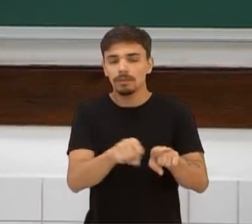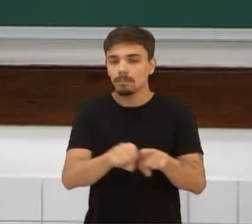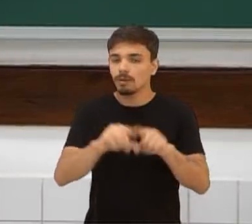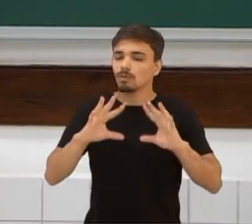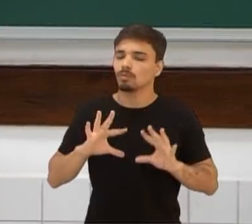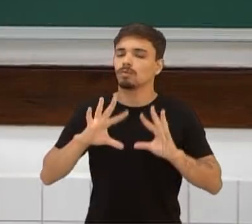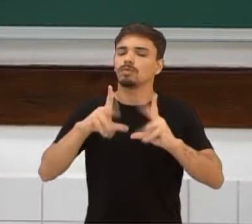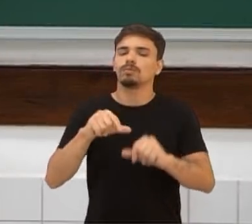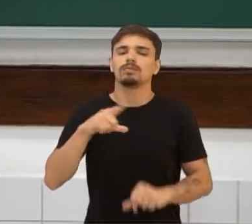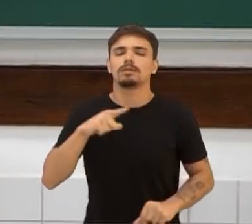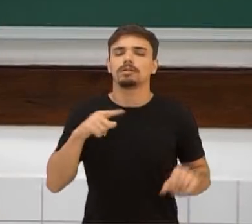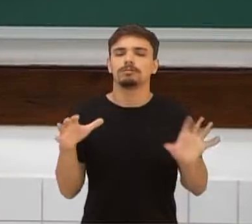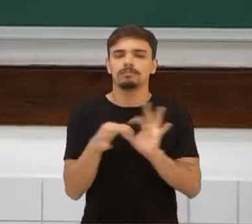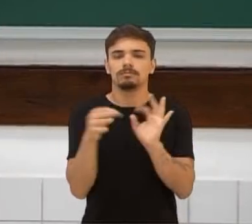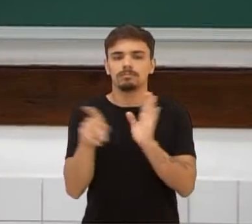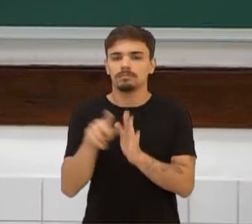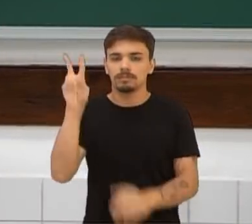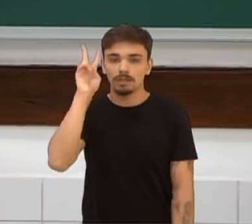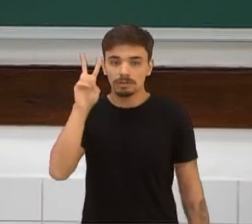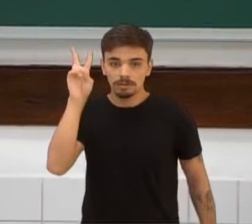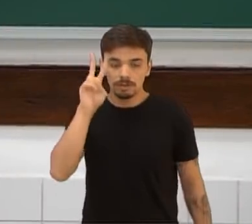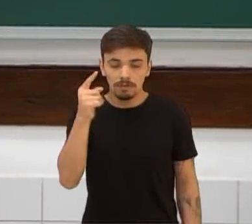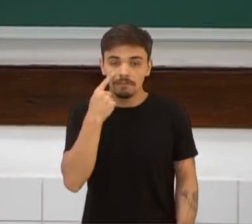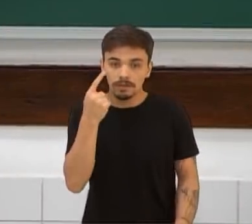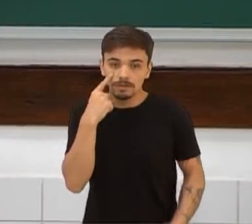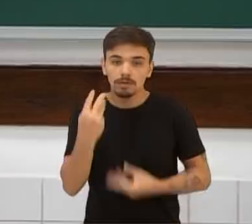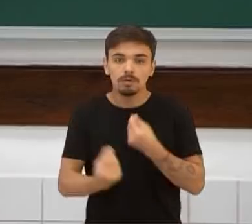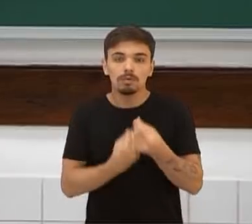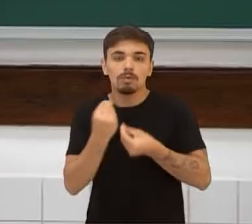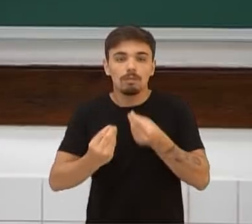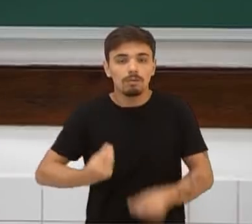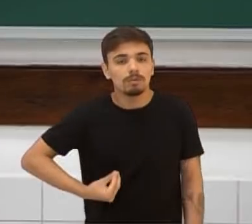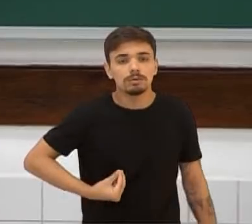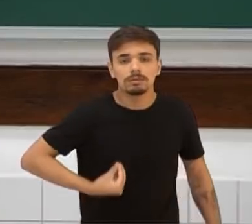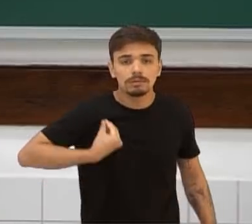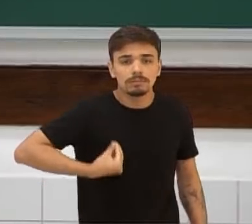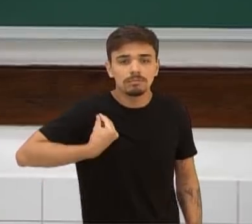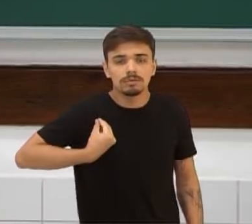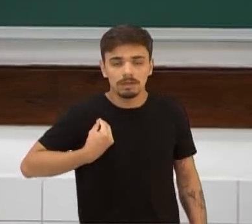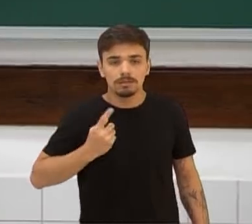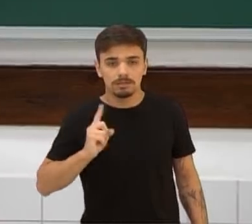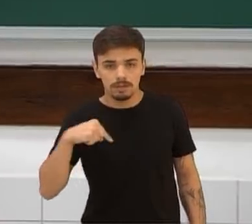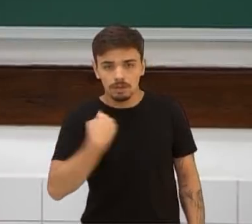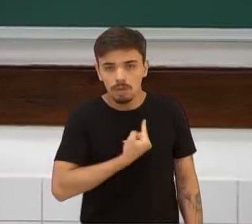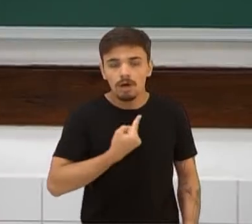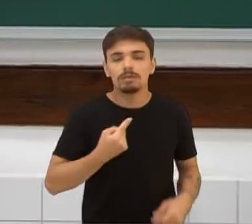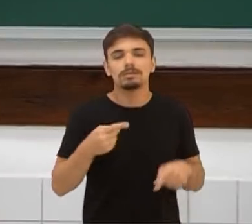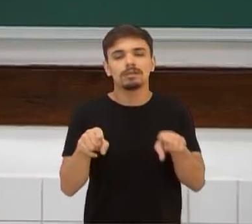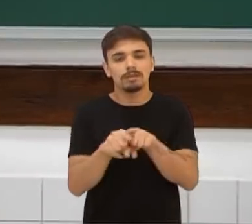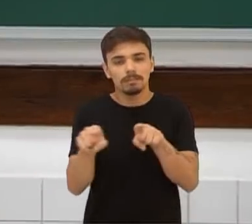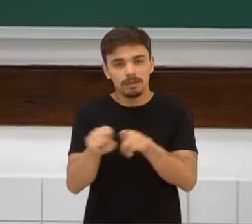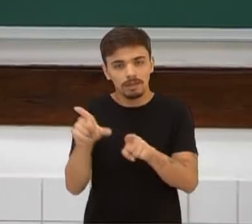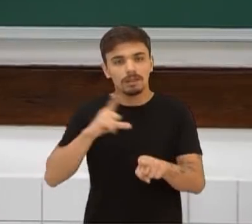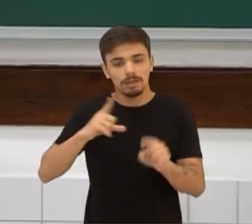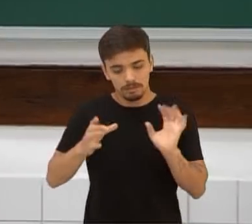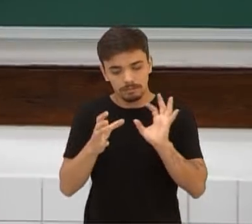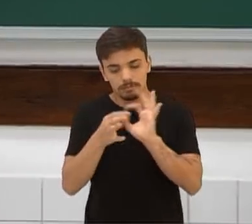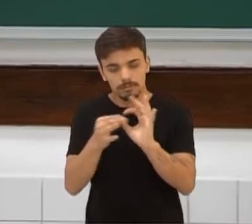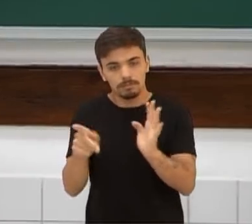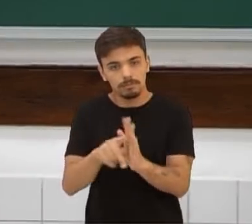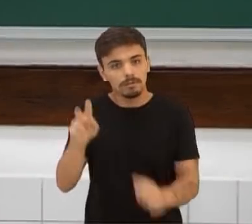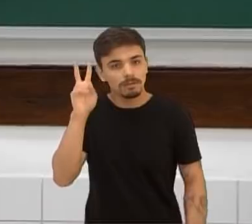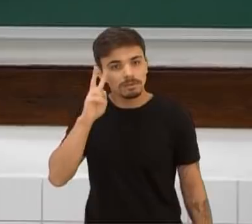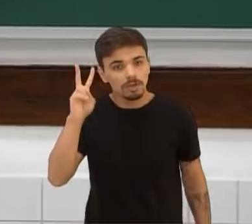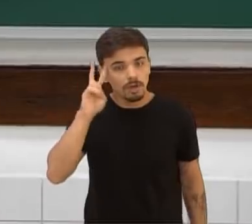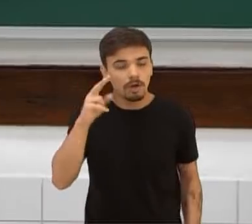pela história. Veja só, a nossa existência, ela faz parte da